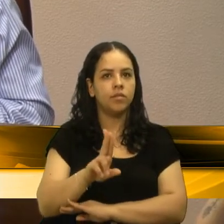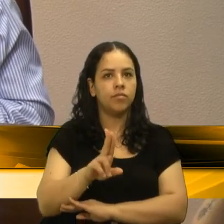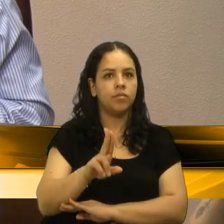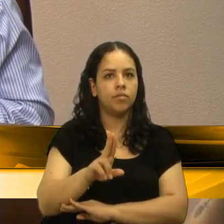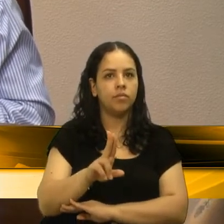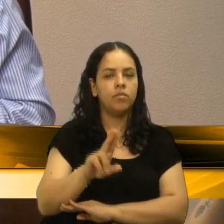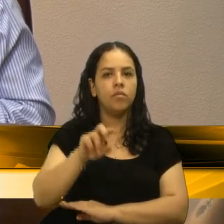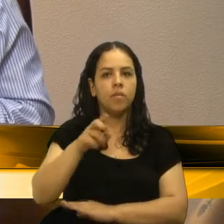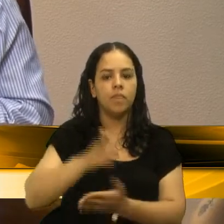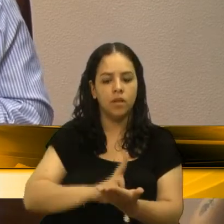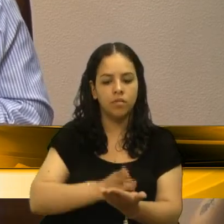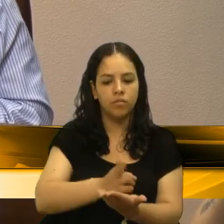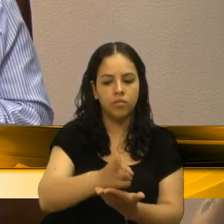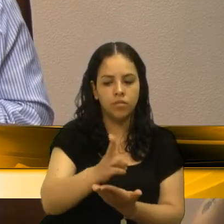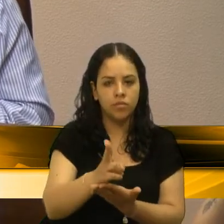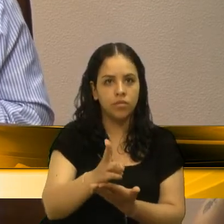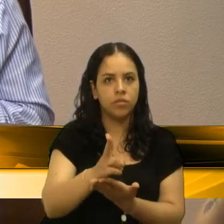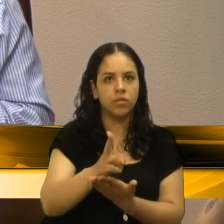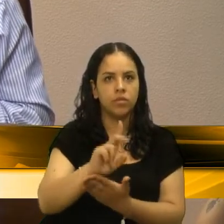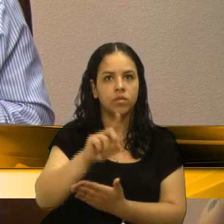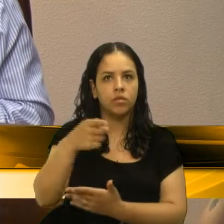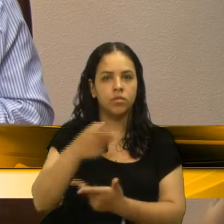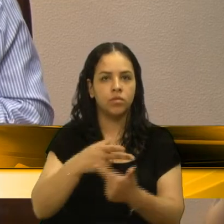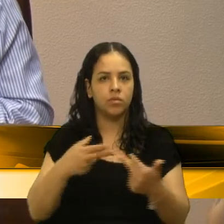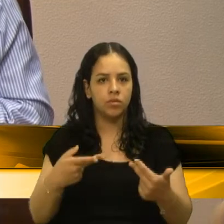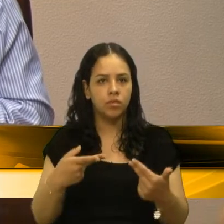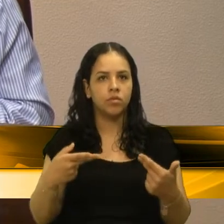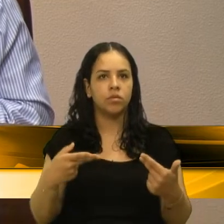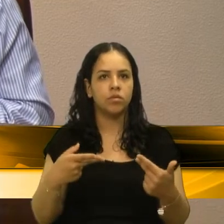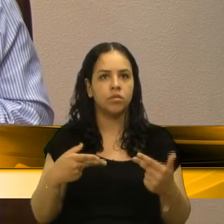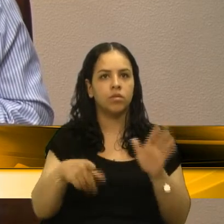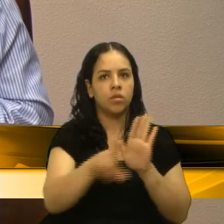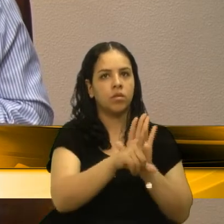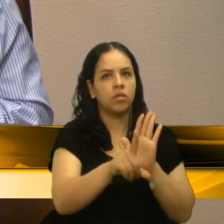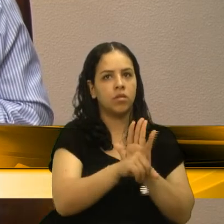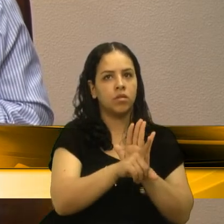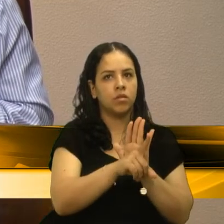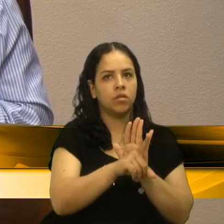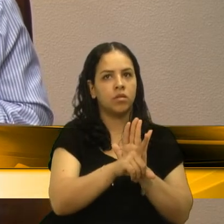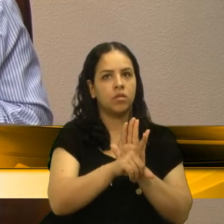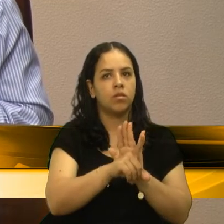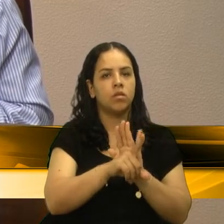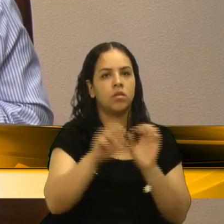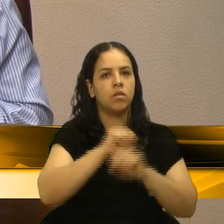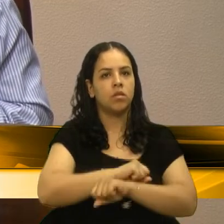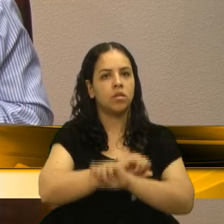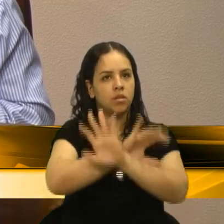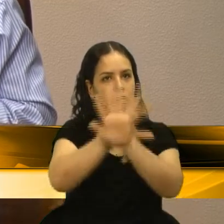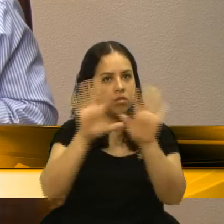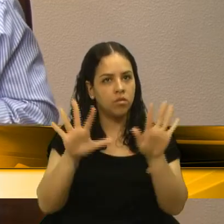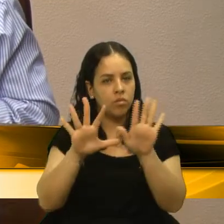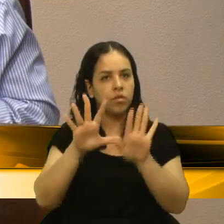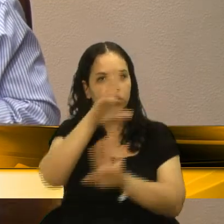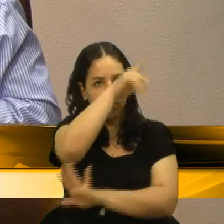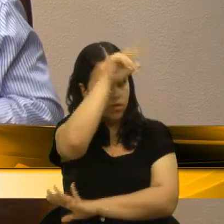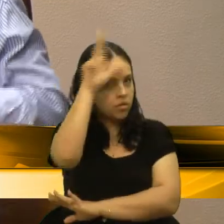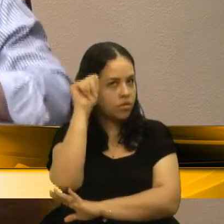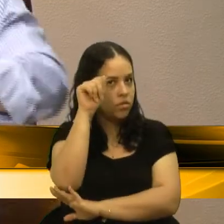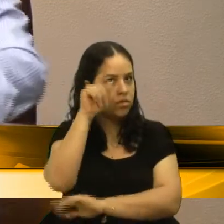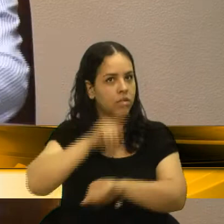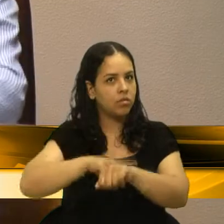Federal, aí segue com todos os preceitos legais, ele vem solicitar sejam prestados esclarecimentos do prefeito e do executivo no prazo de 5